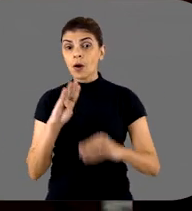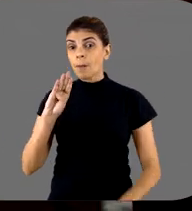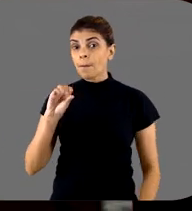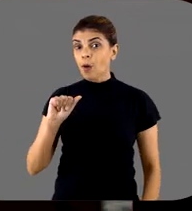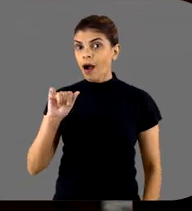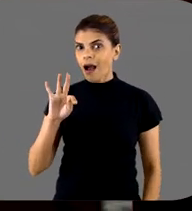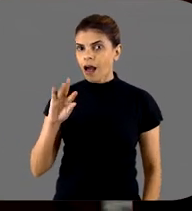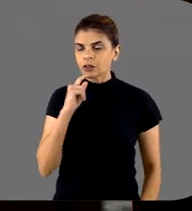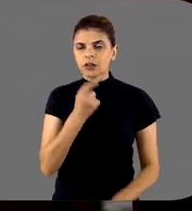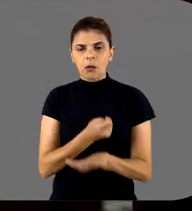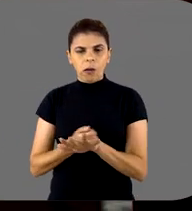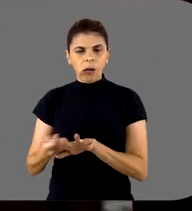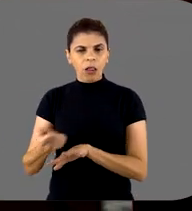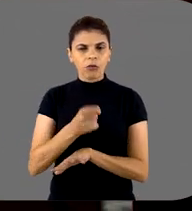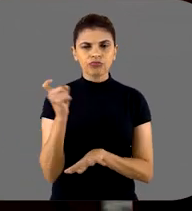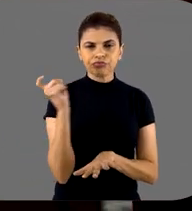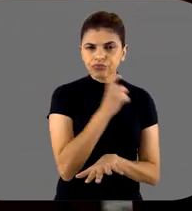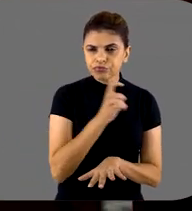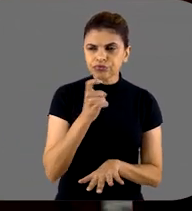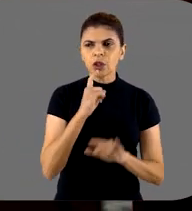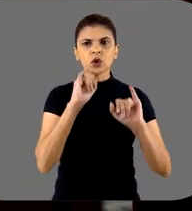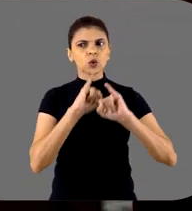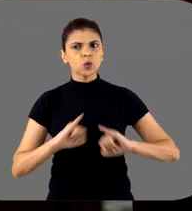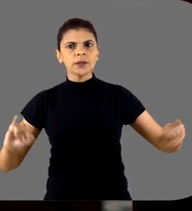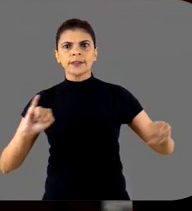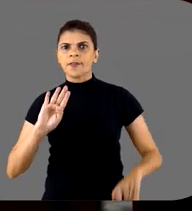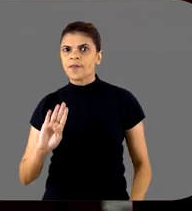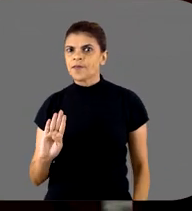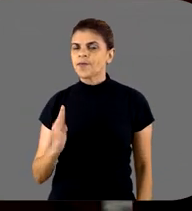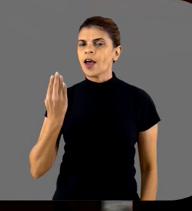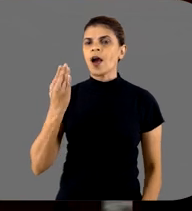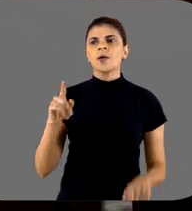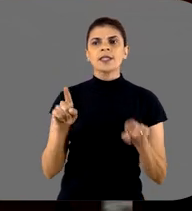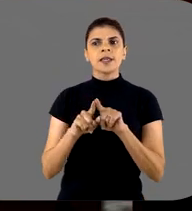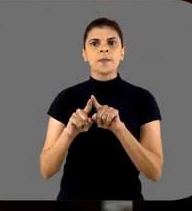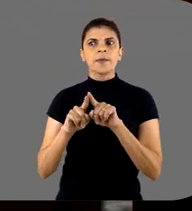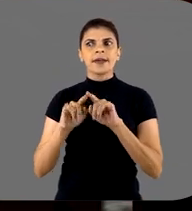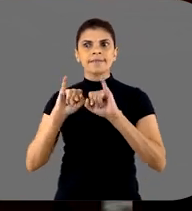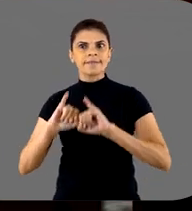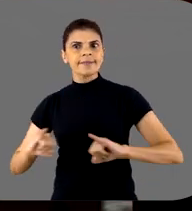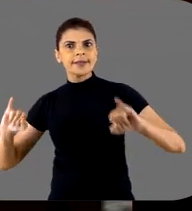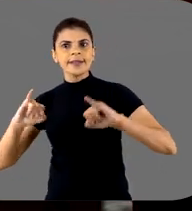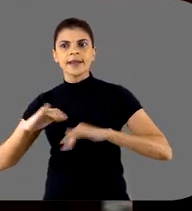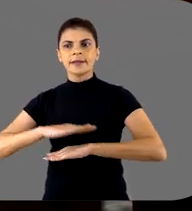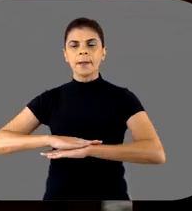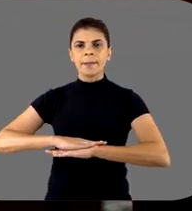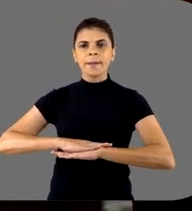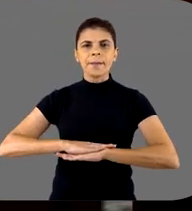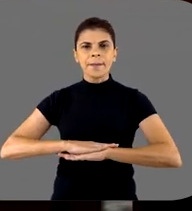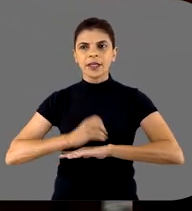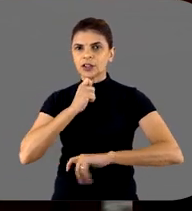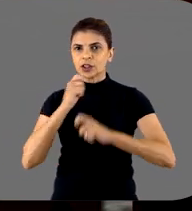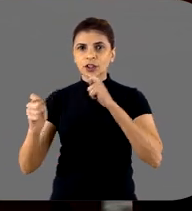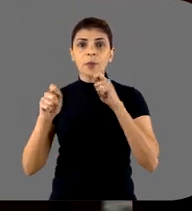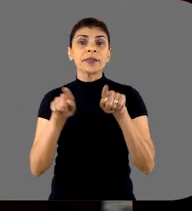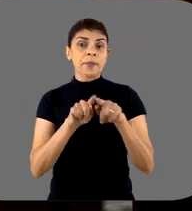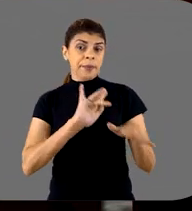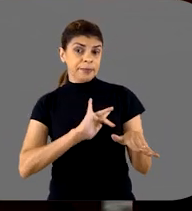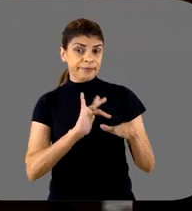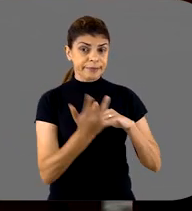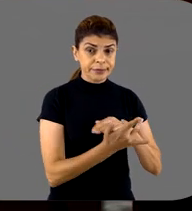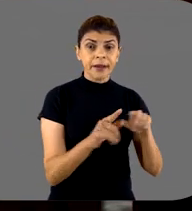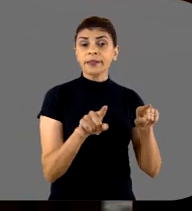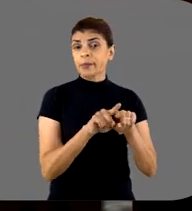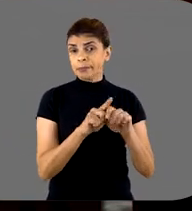boatos, de fake news, de notícias falsas, não necessariamente passando pela mídia, mas às vezes por canais de redes sociais como o